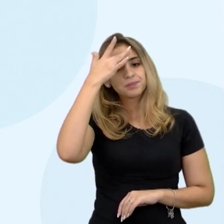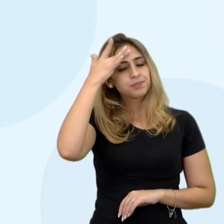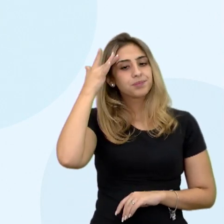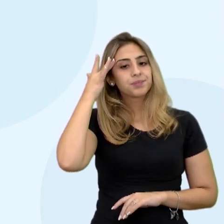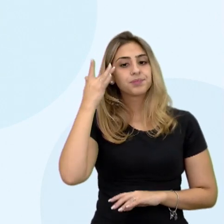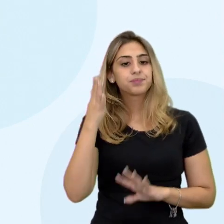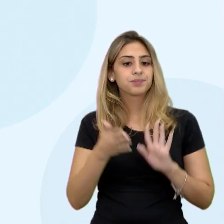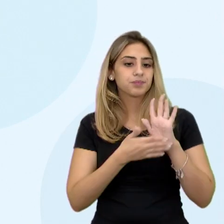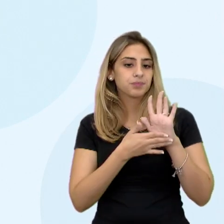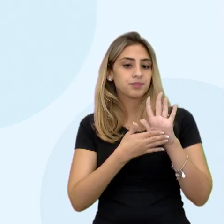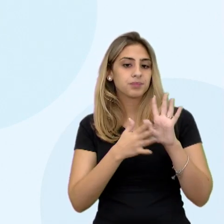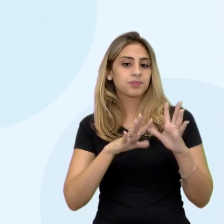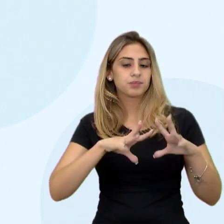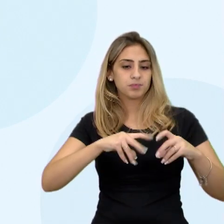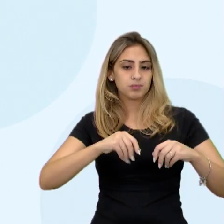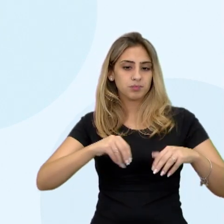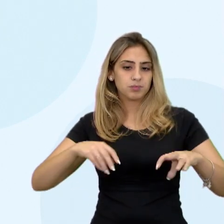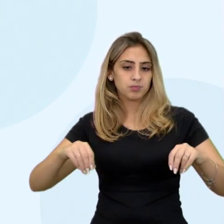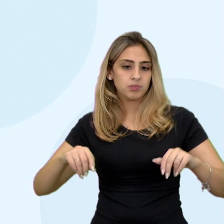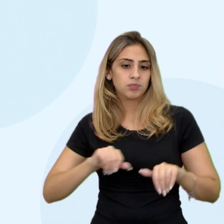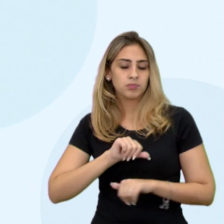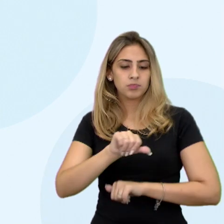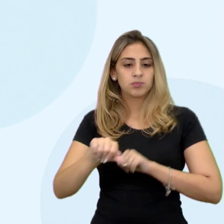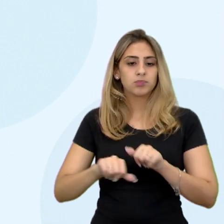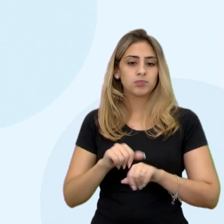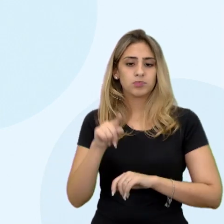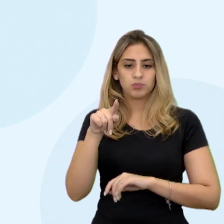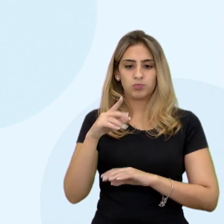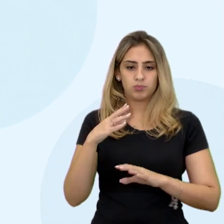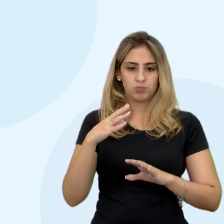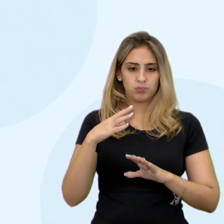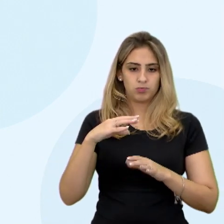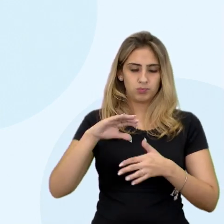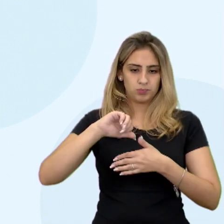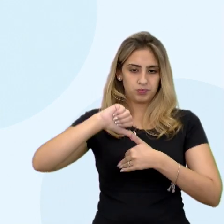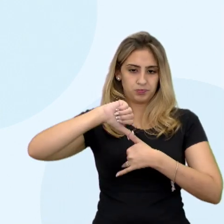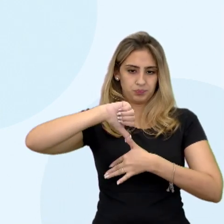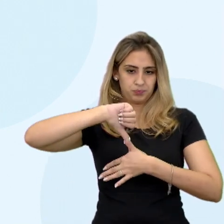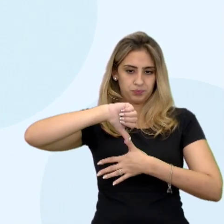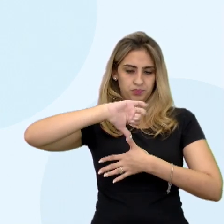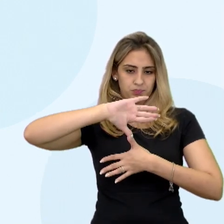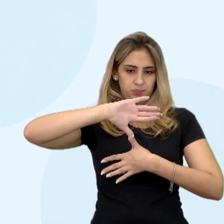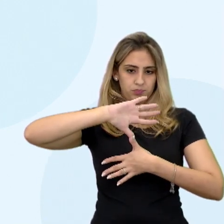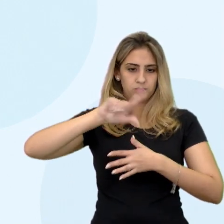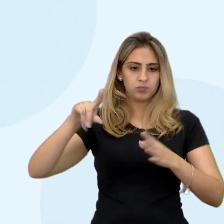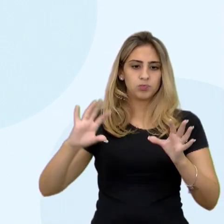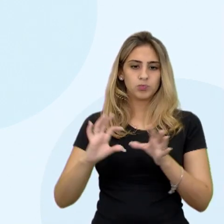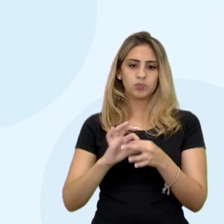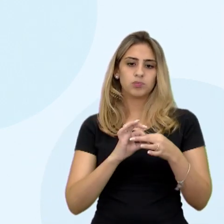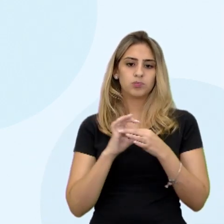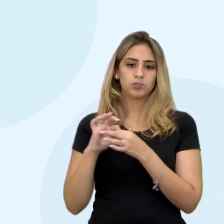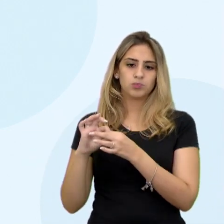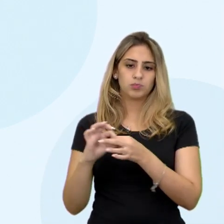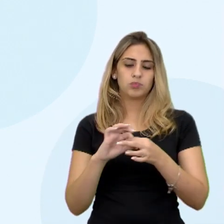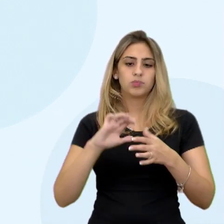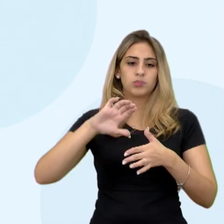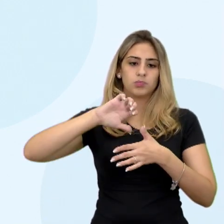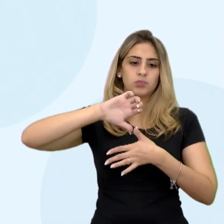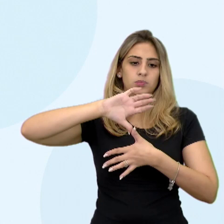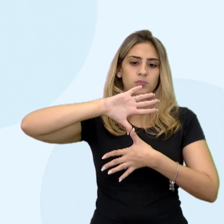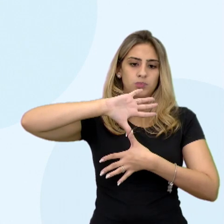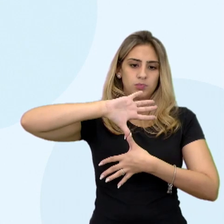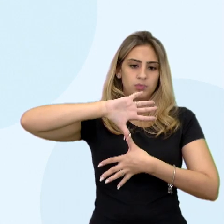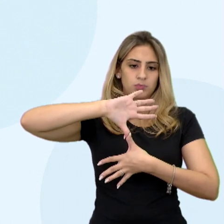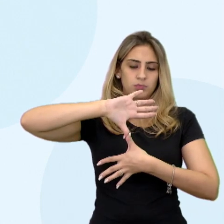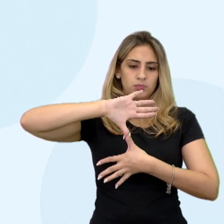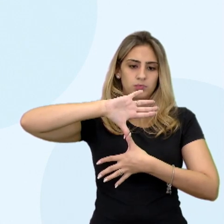a propor que as terras que margeiam ali o Oceano Atlântico foram por uma vez unidas, né? América do Sul e África em